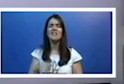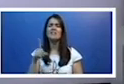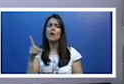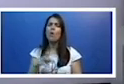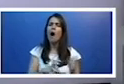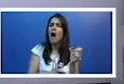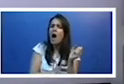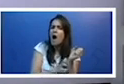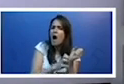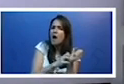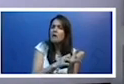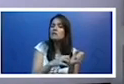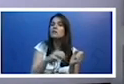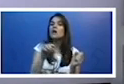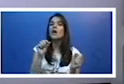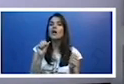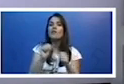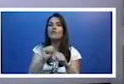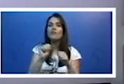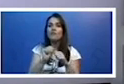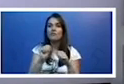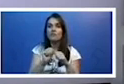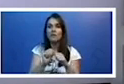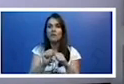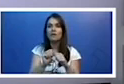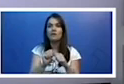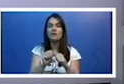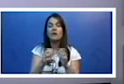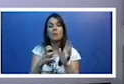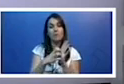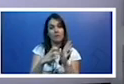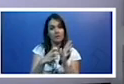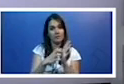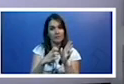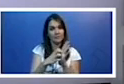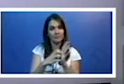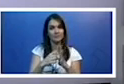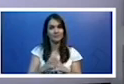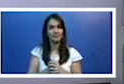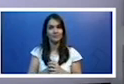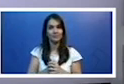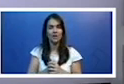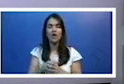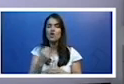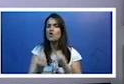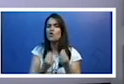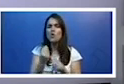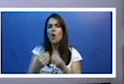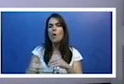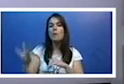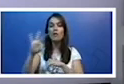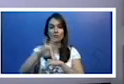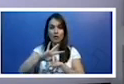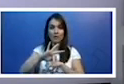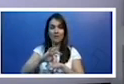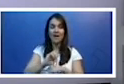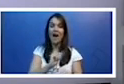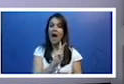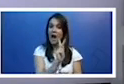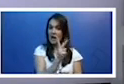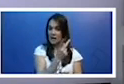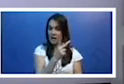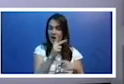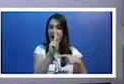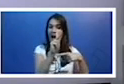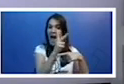eles formam uma ligação molecular, covalente. Então, aqui como ficaria a fórmula? H do